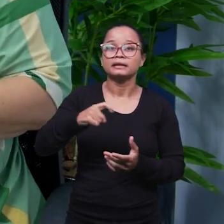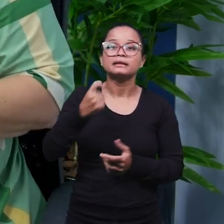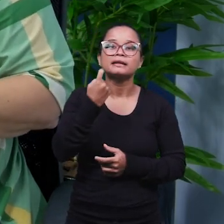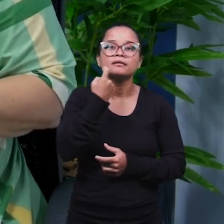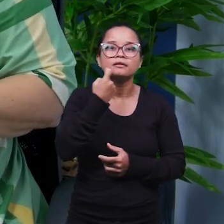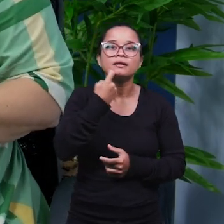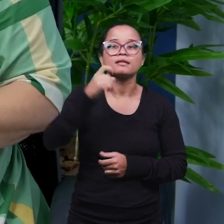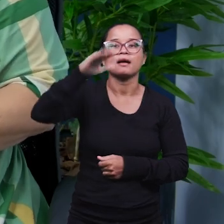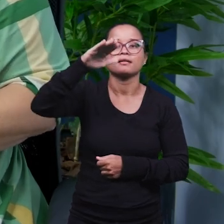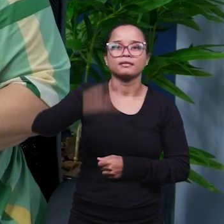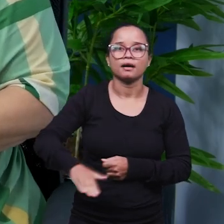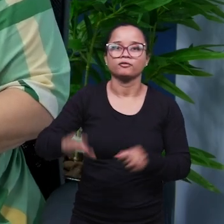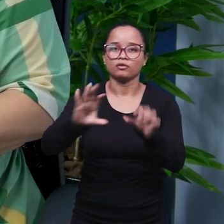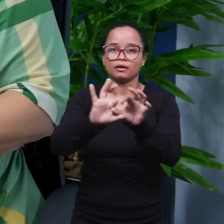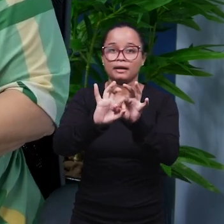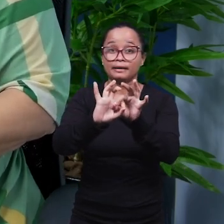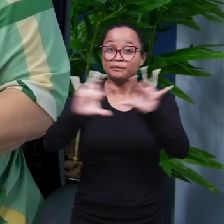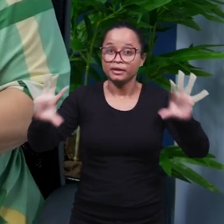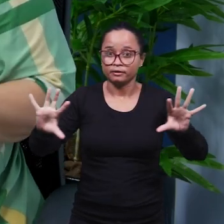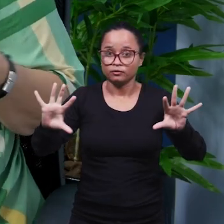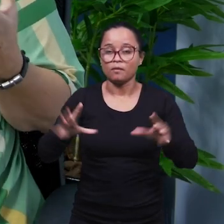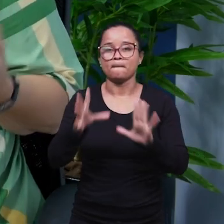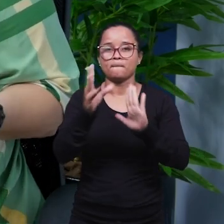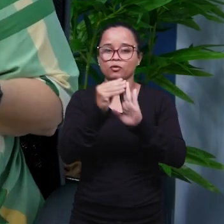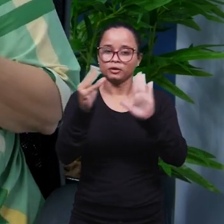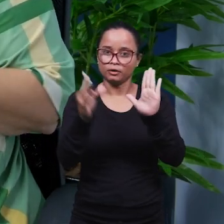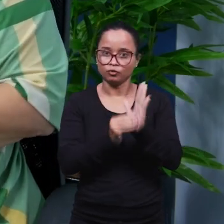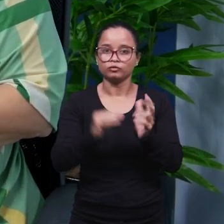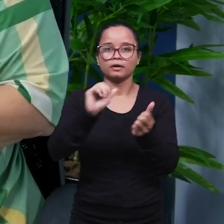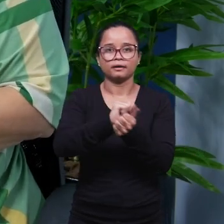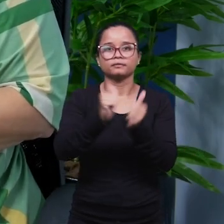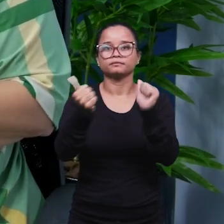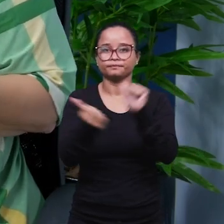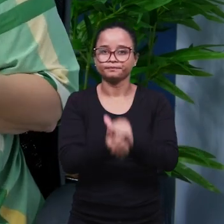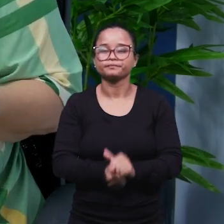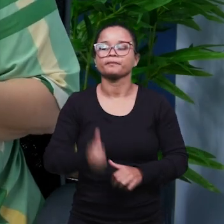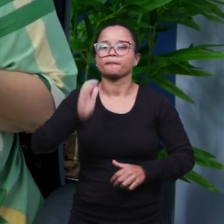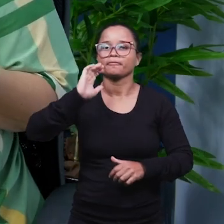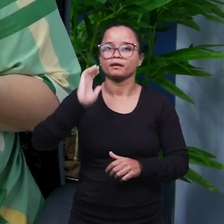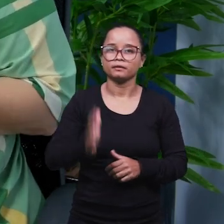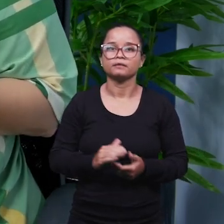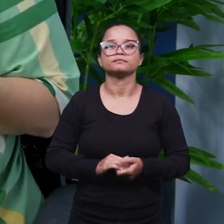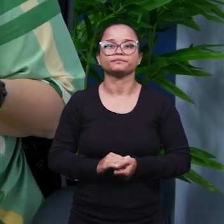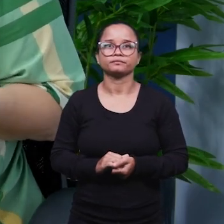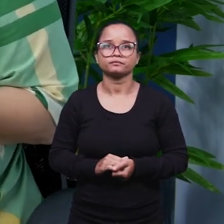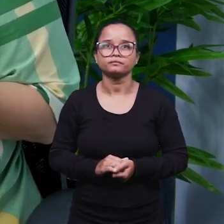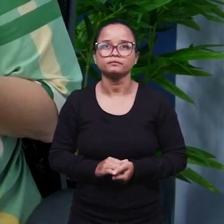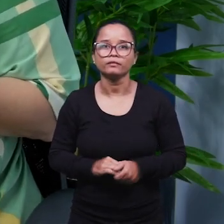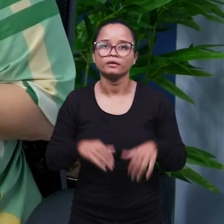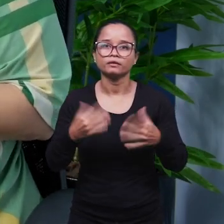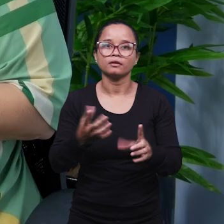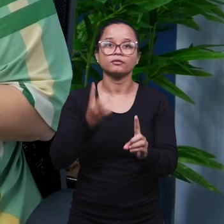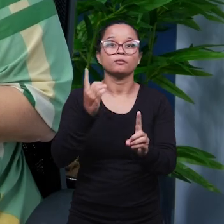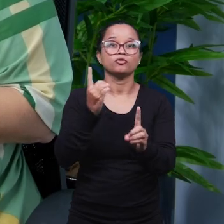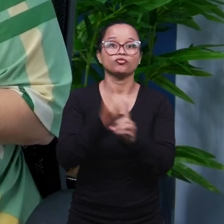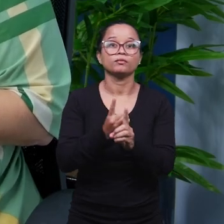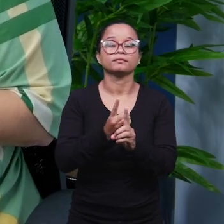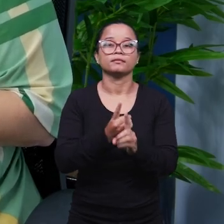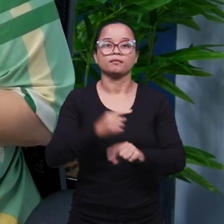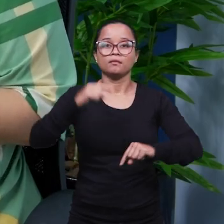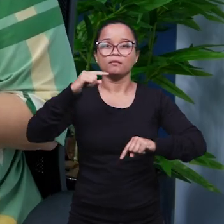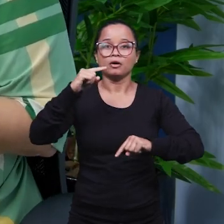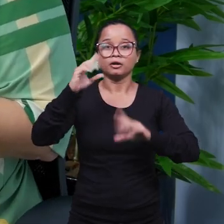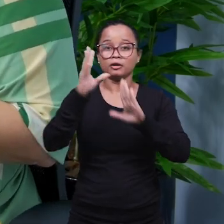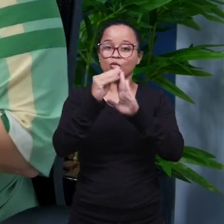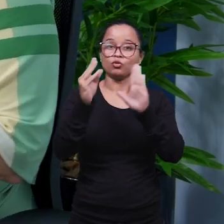sexta-feira à tarde, é liberado o material já adaptado. E onde que vocês podem encontrar esse